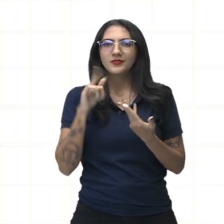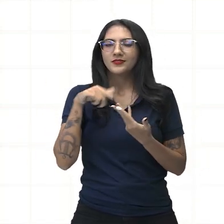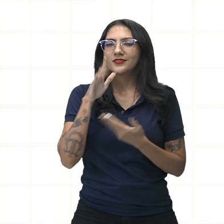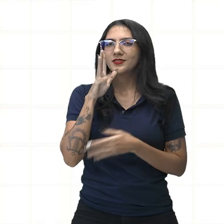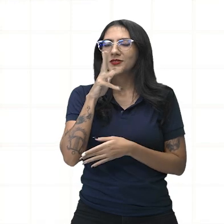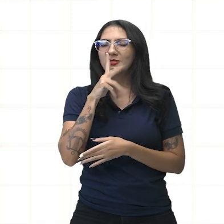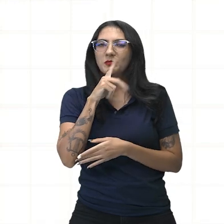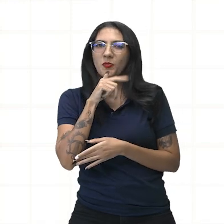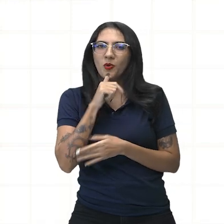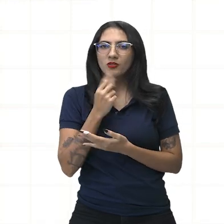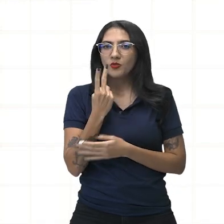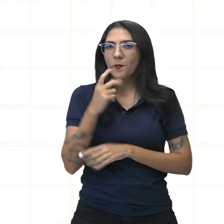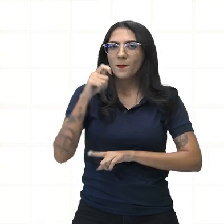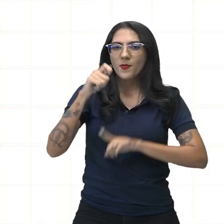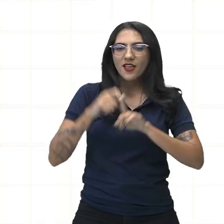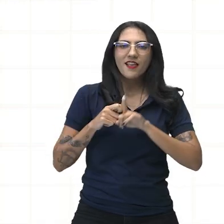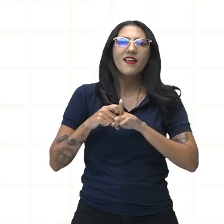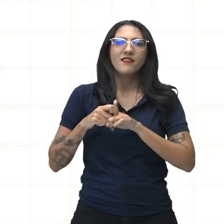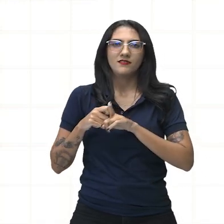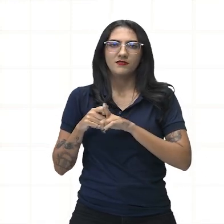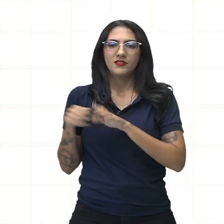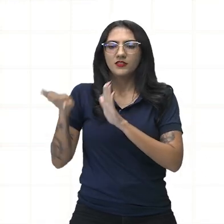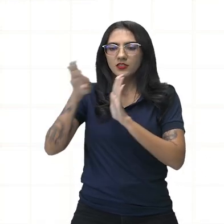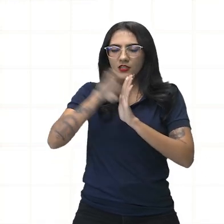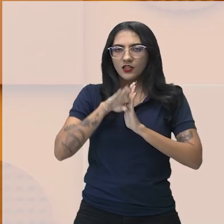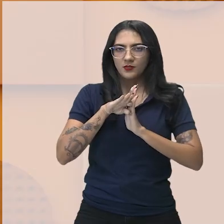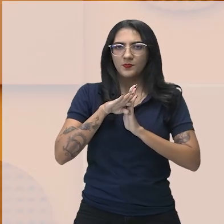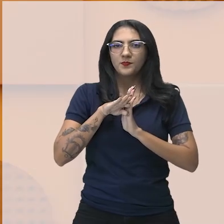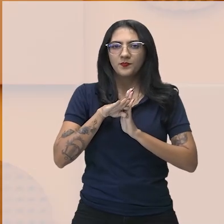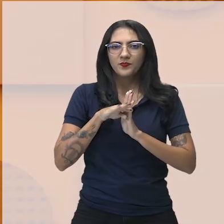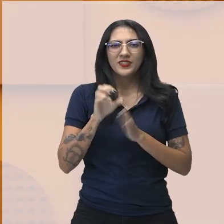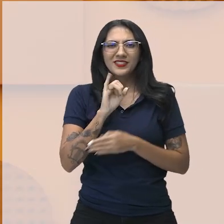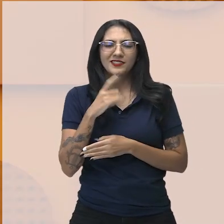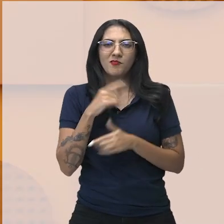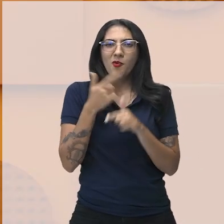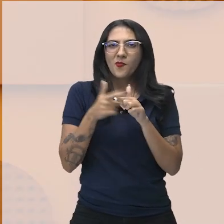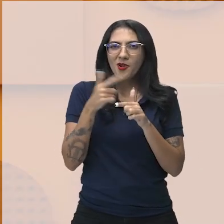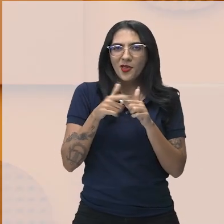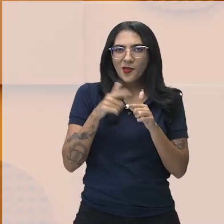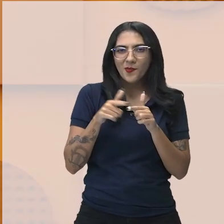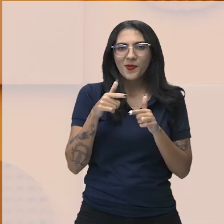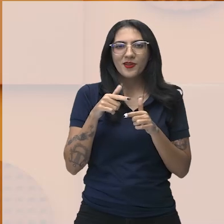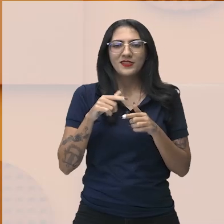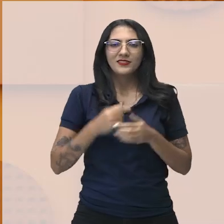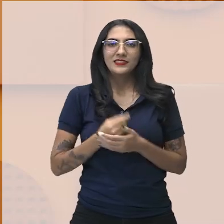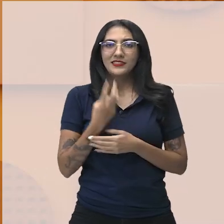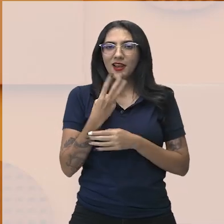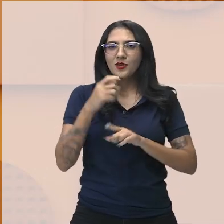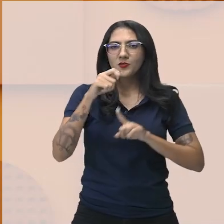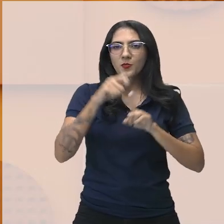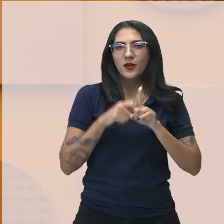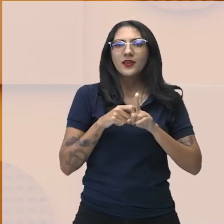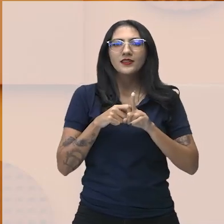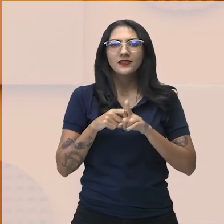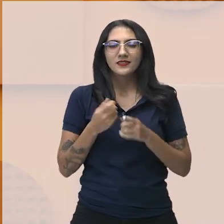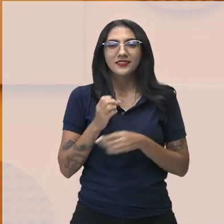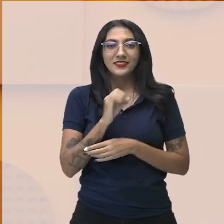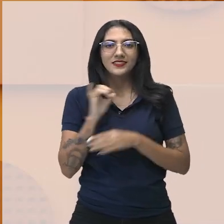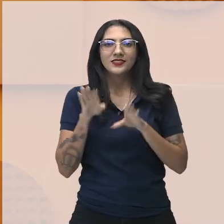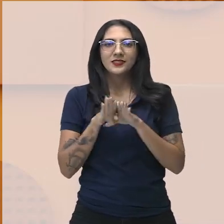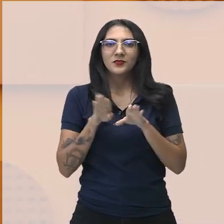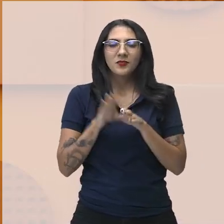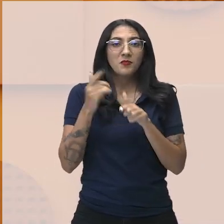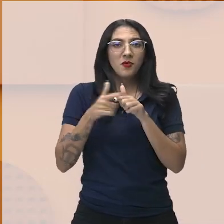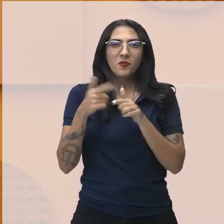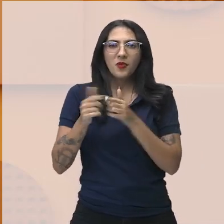ali 2 meses para acontecer. Se as coisas se complicassem um pouco, 3 meses, e correndo o risco das